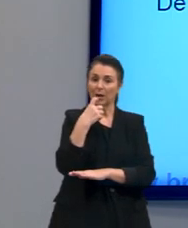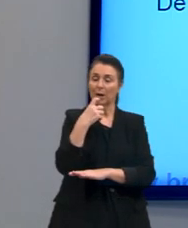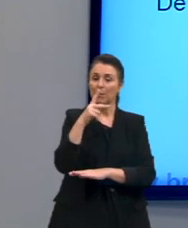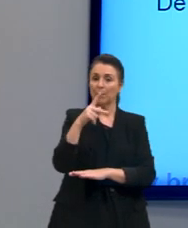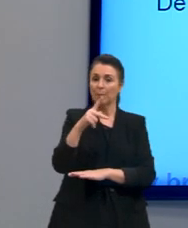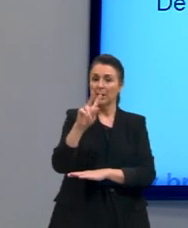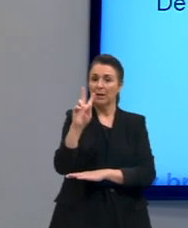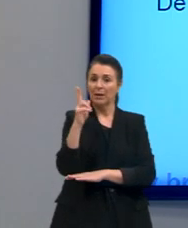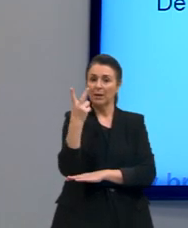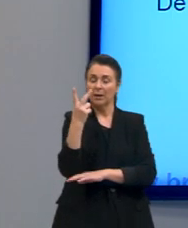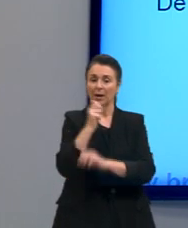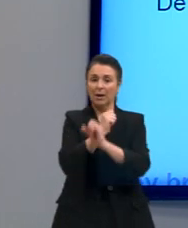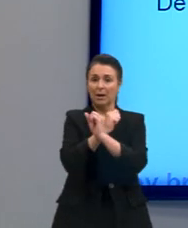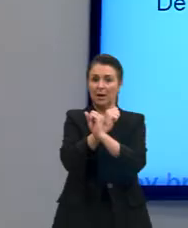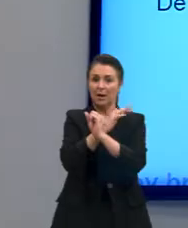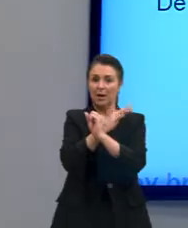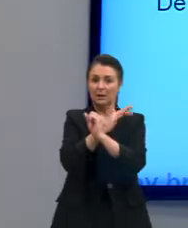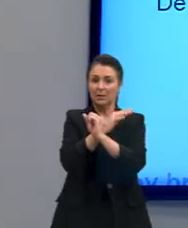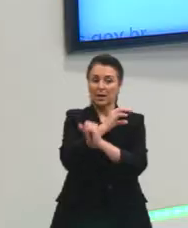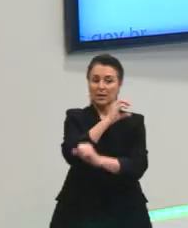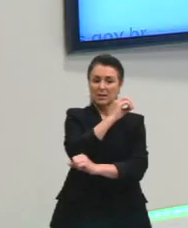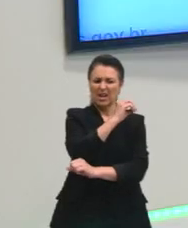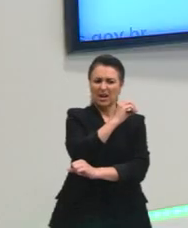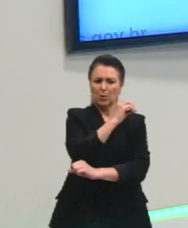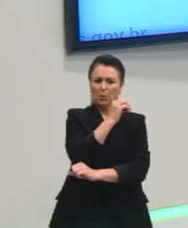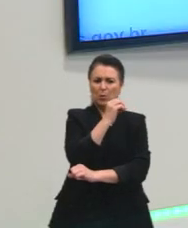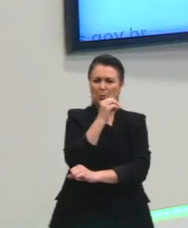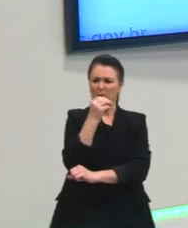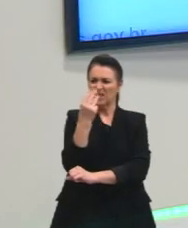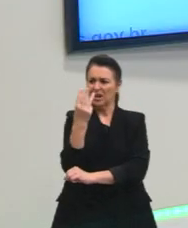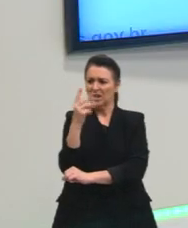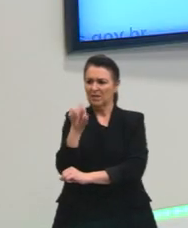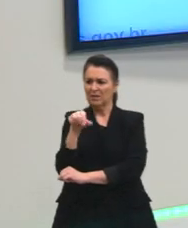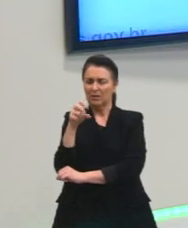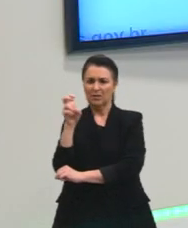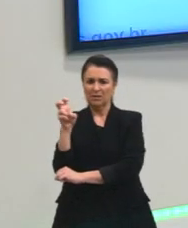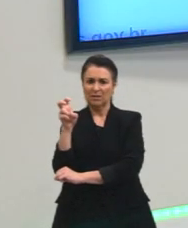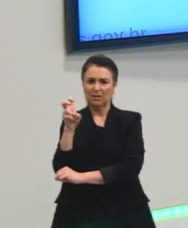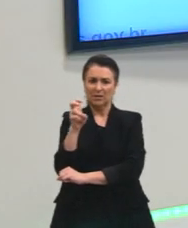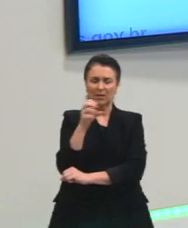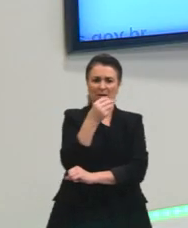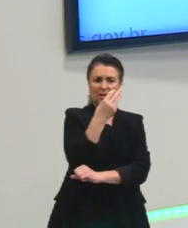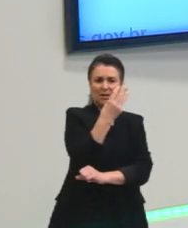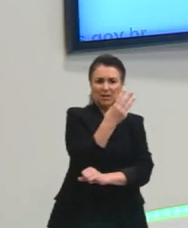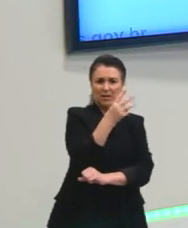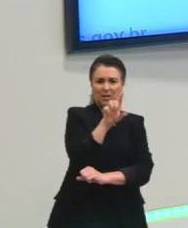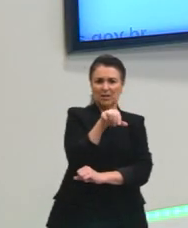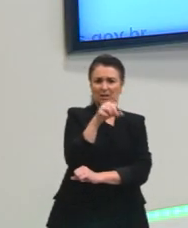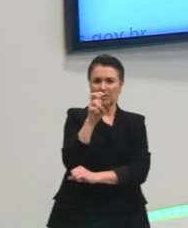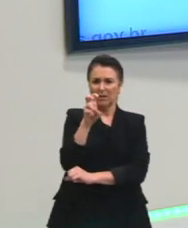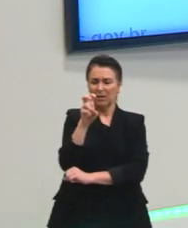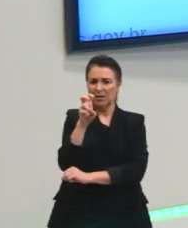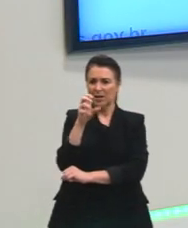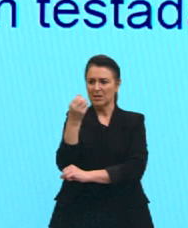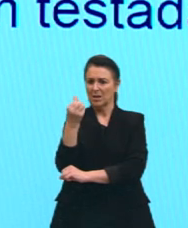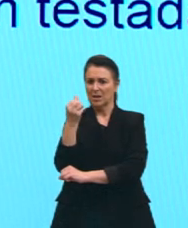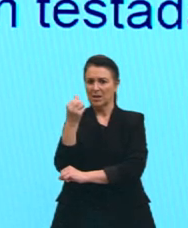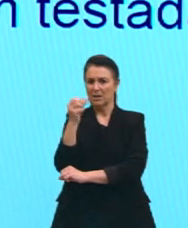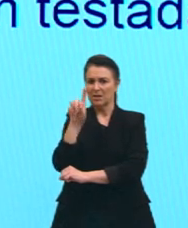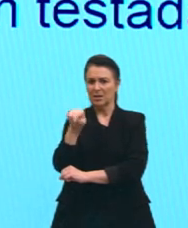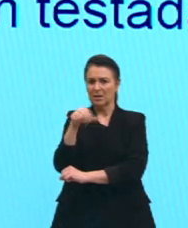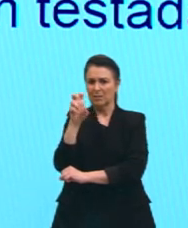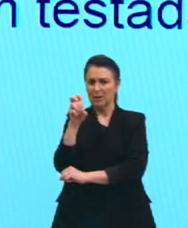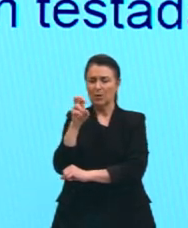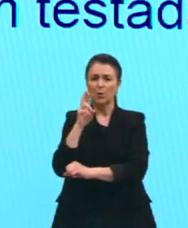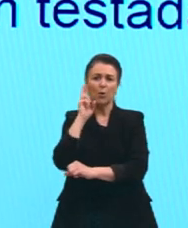PH ácido de 0 a 3 e meio de três e meio as seis e meio roxo rosa desculpa o